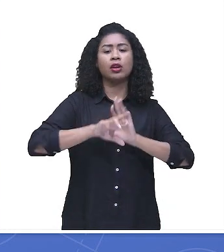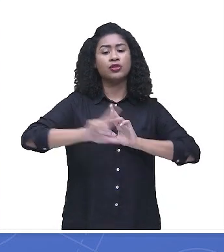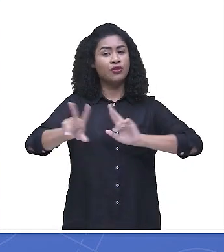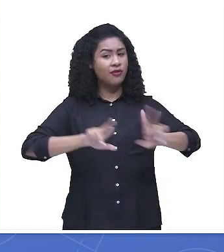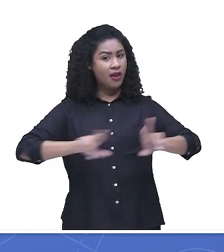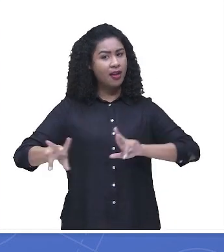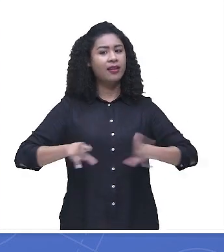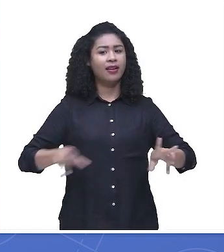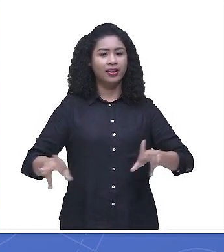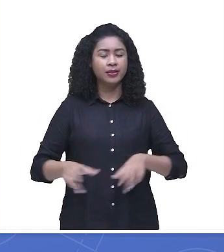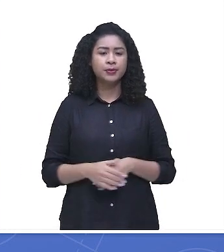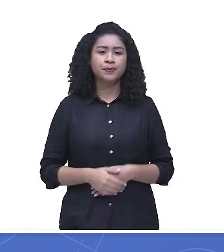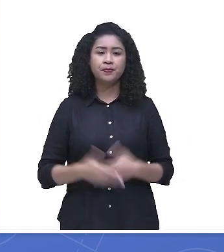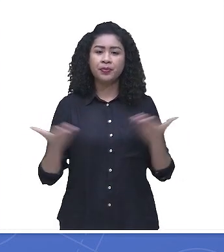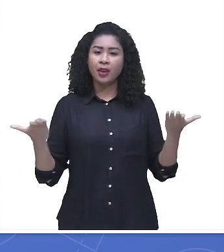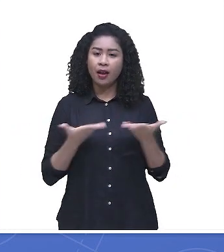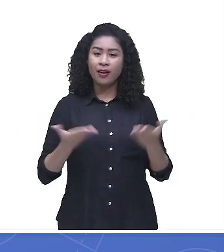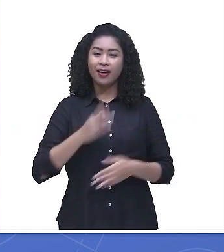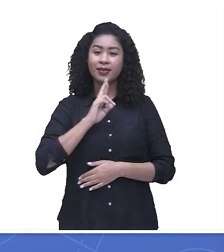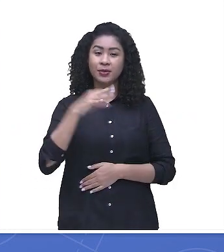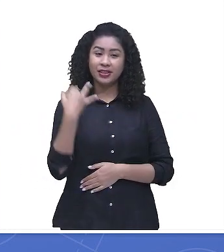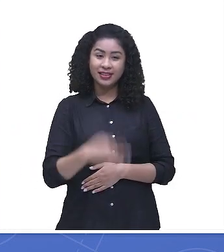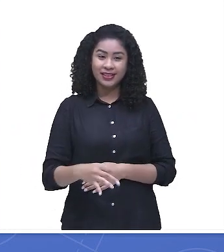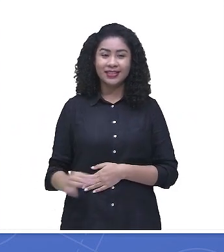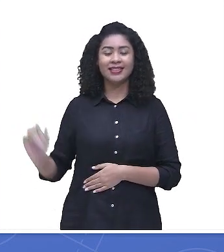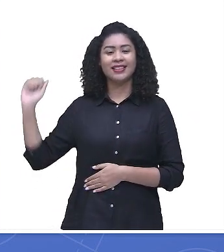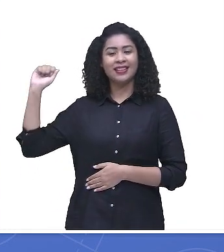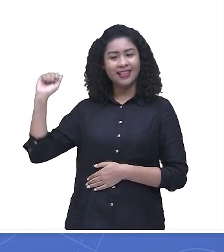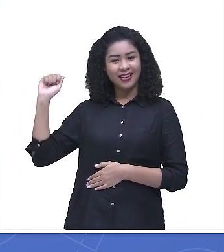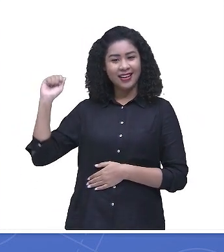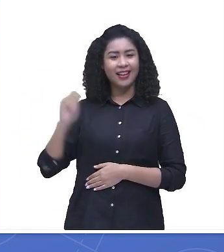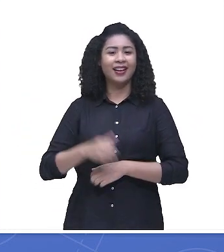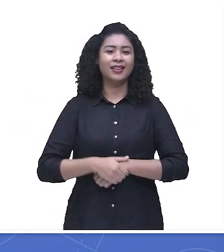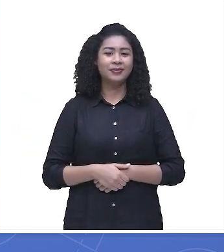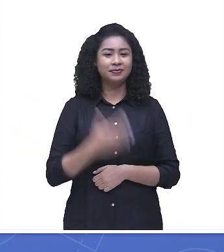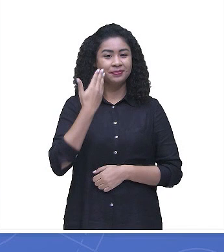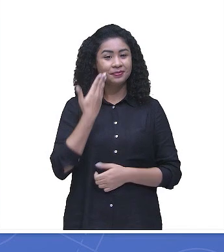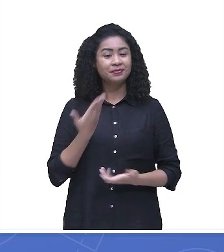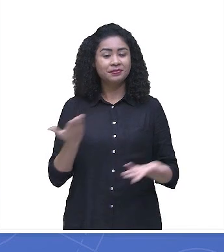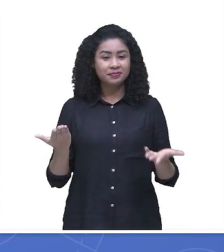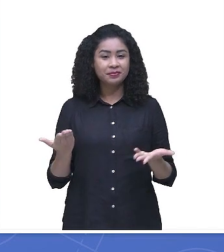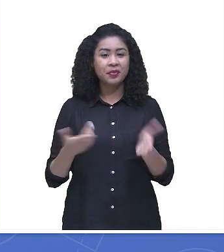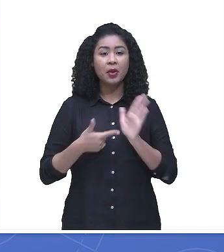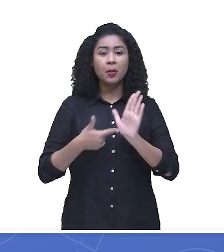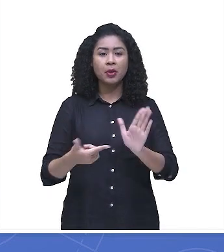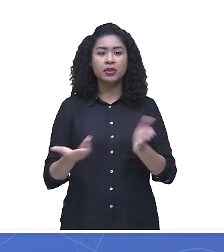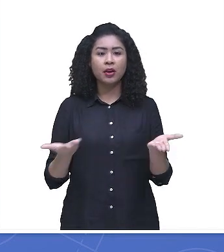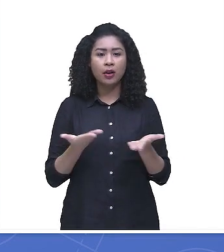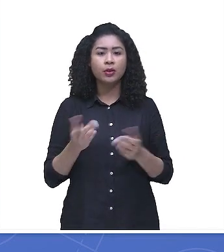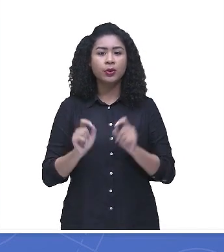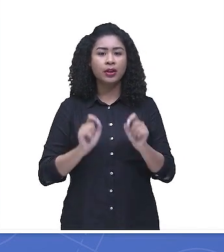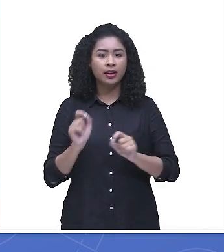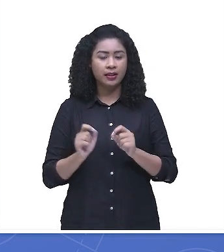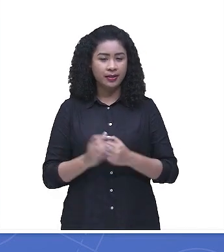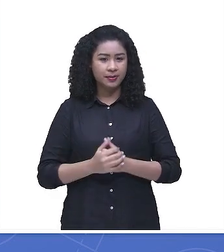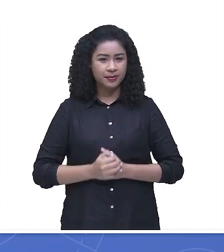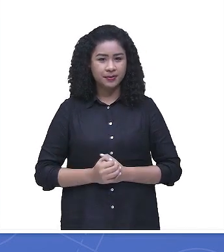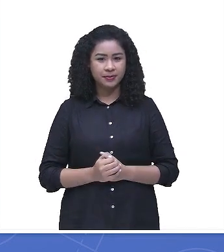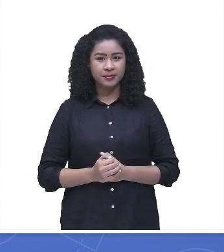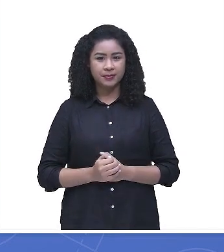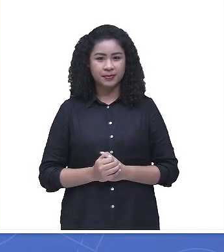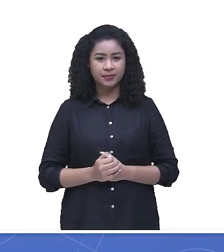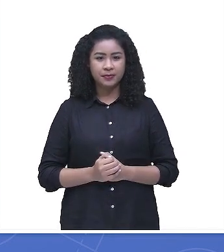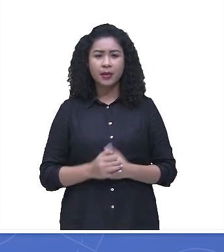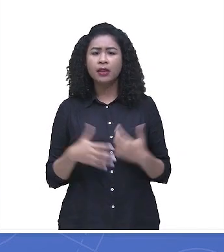gabarito. A alternativa A. Então, eu tenho aqui a participação. Eu comecei com o...